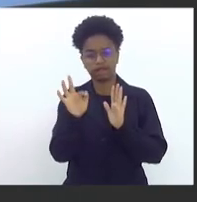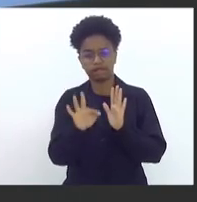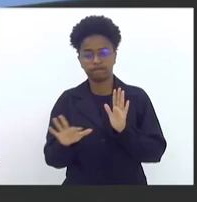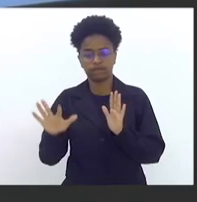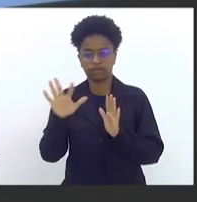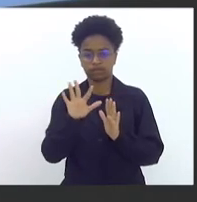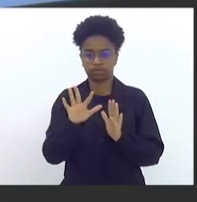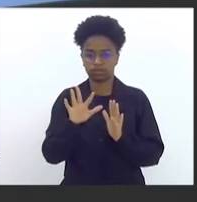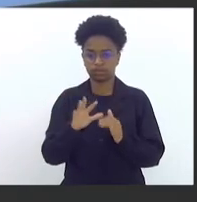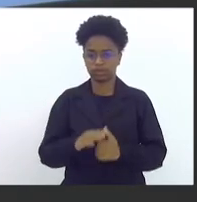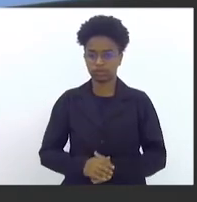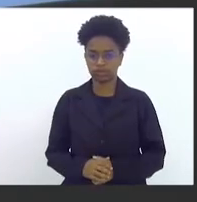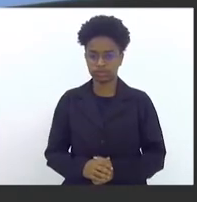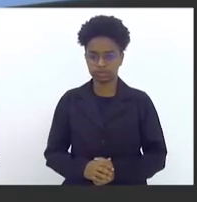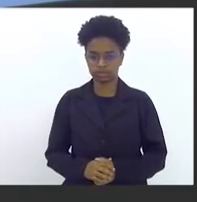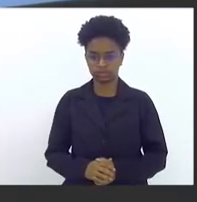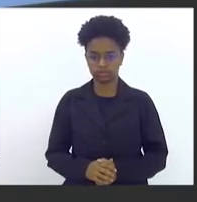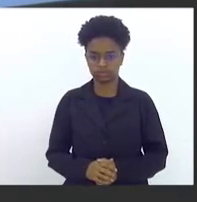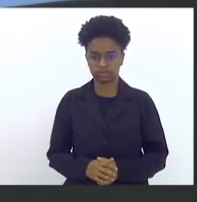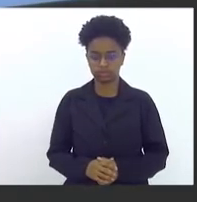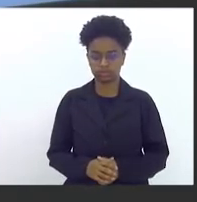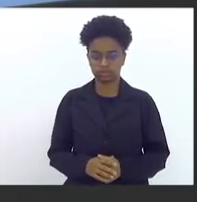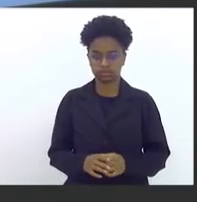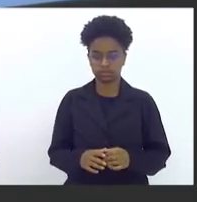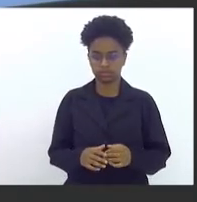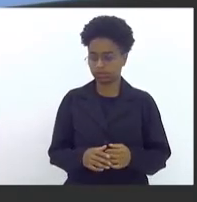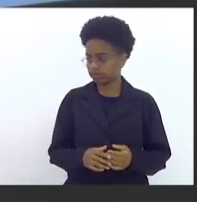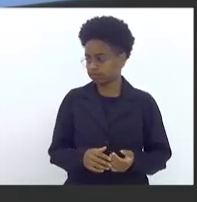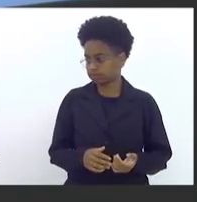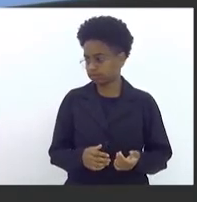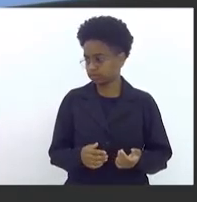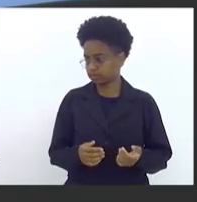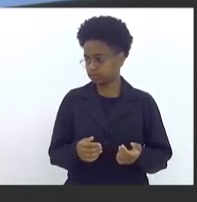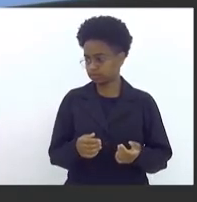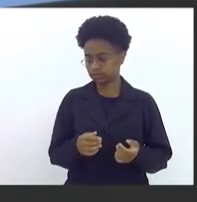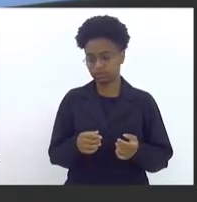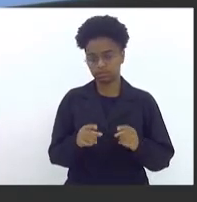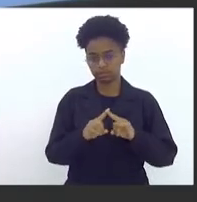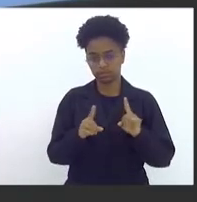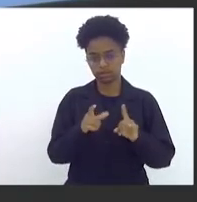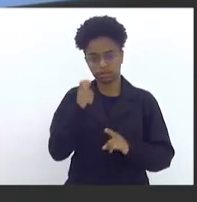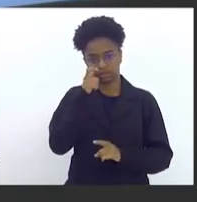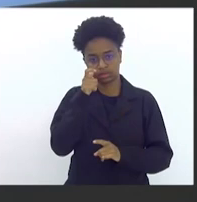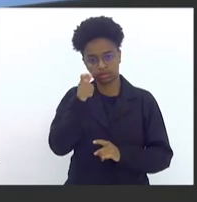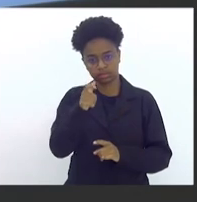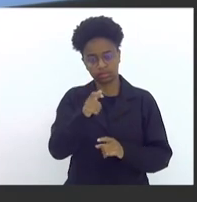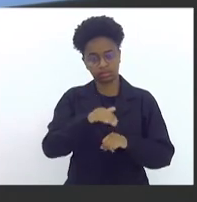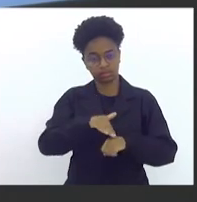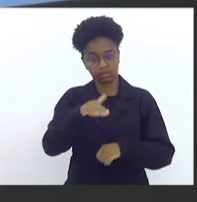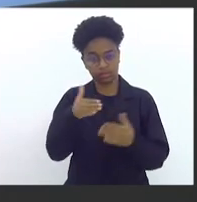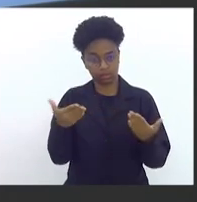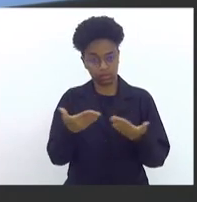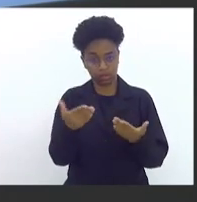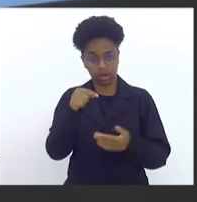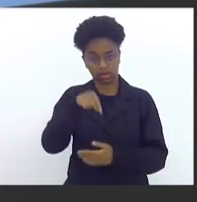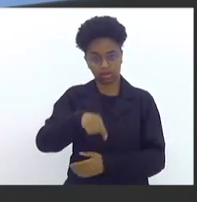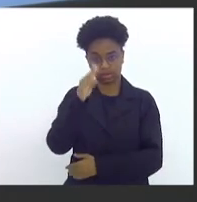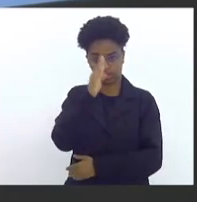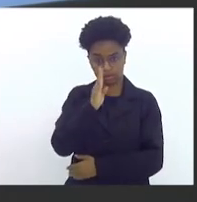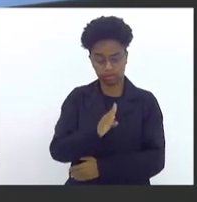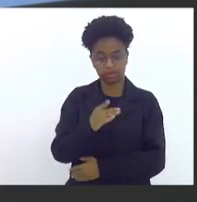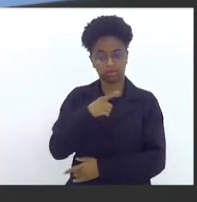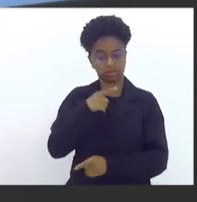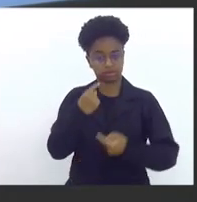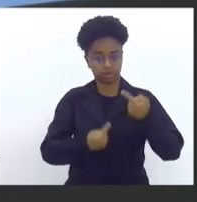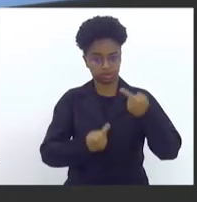é a Doutora Marta Rocha talvez se interesse mais né hoje no Brasil não sei nem se